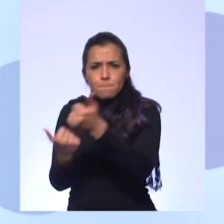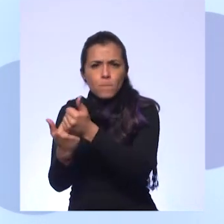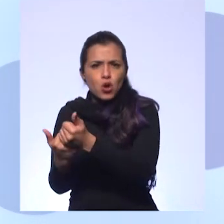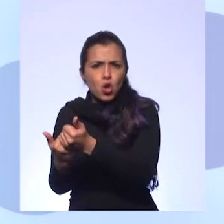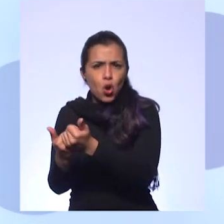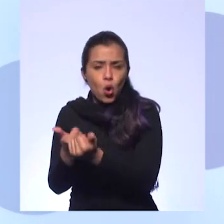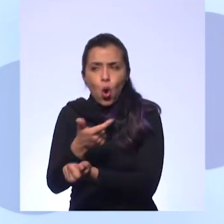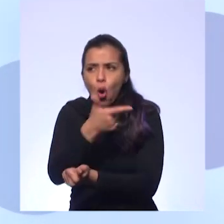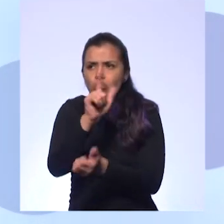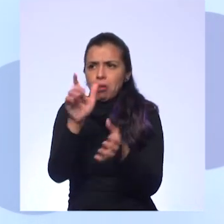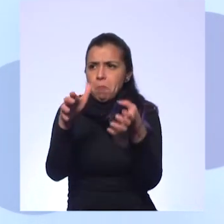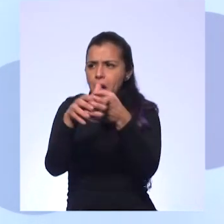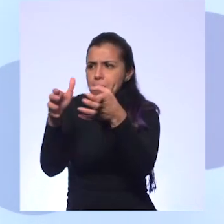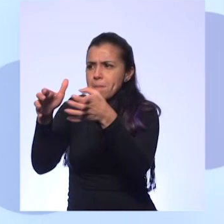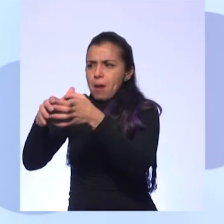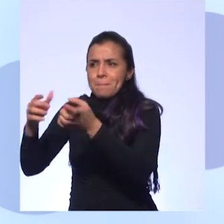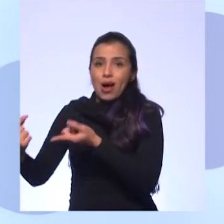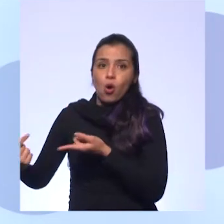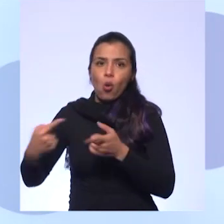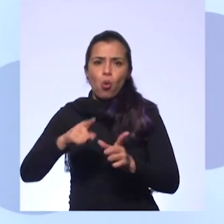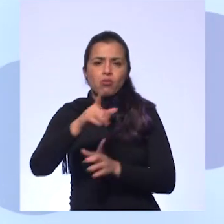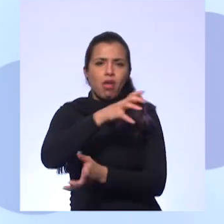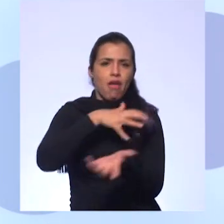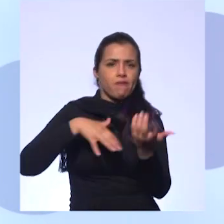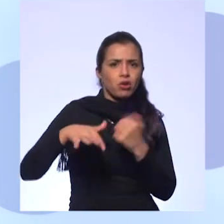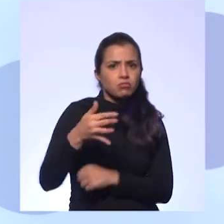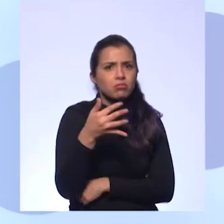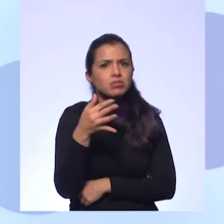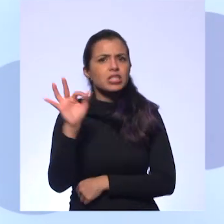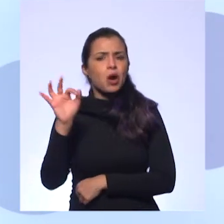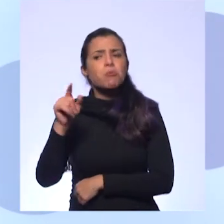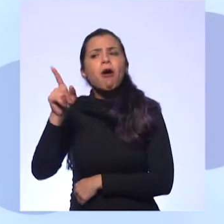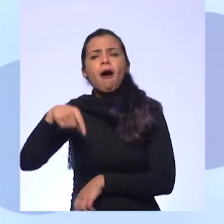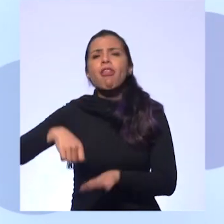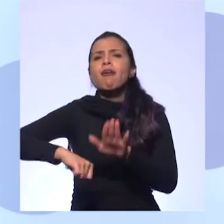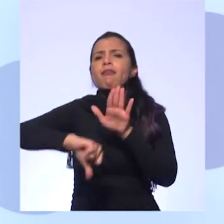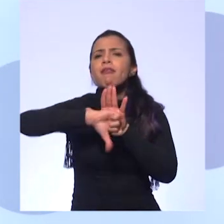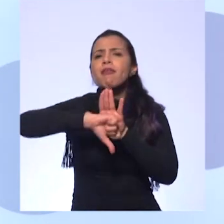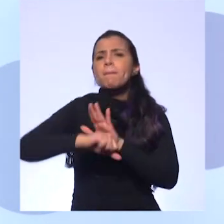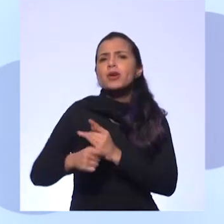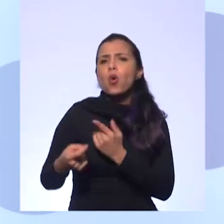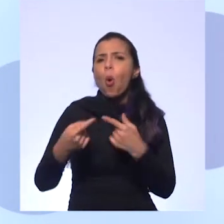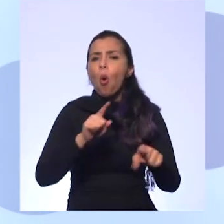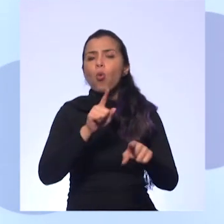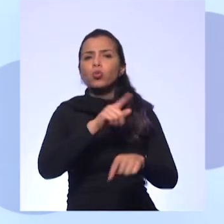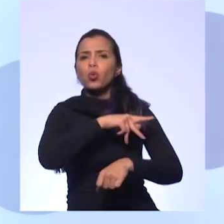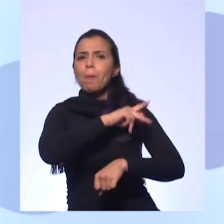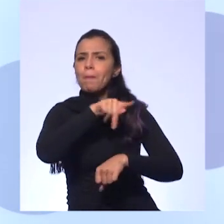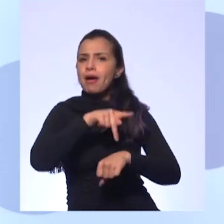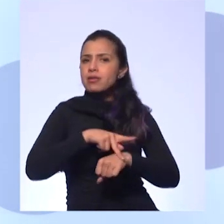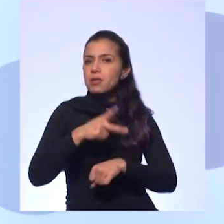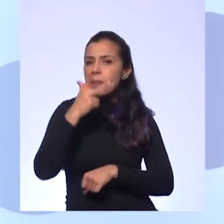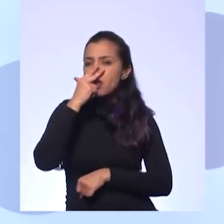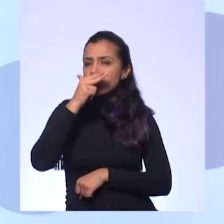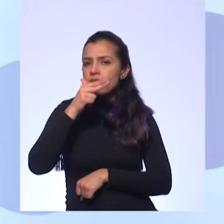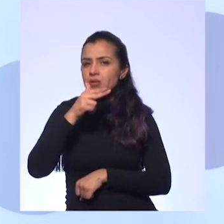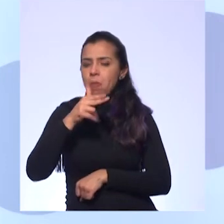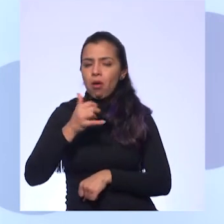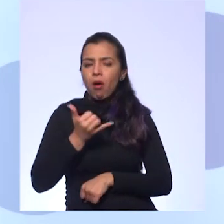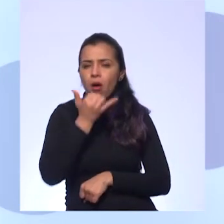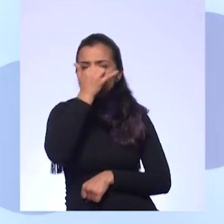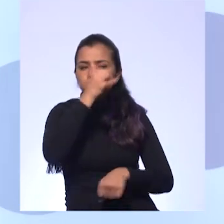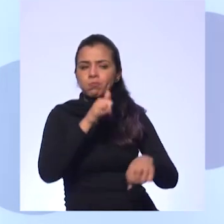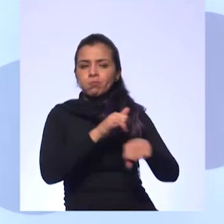nobreza francesa contra a Revolução caracterizava um crime contra a pátria, um crime de traição, e por isso ele deveria